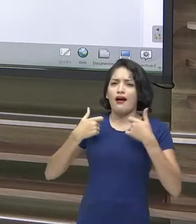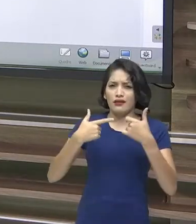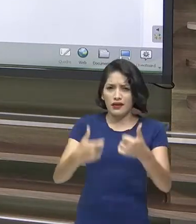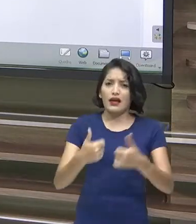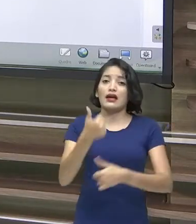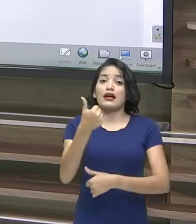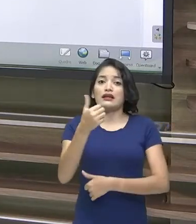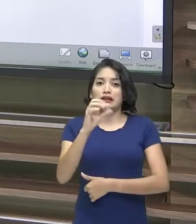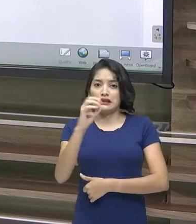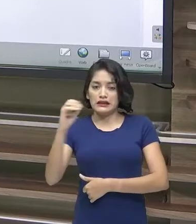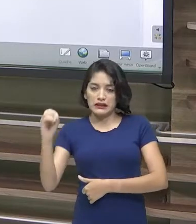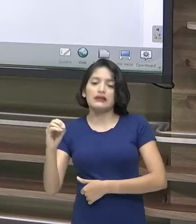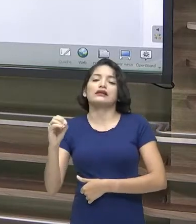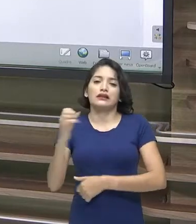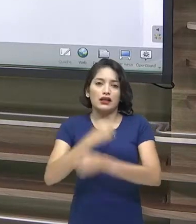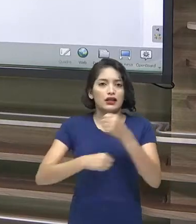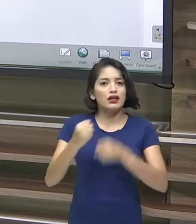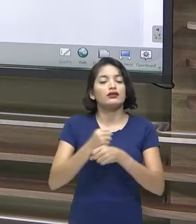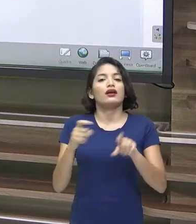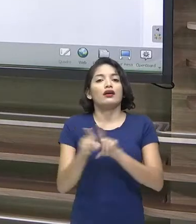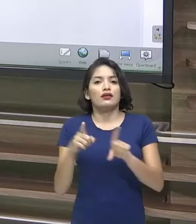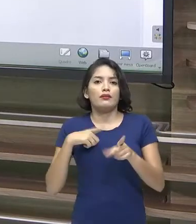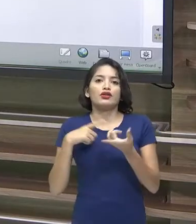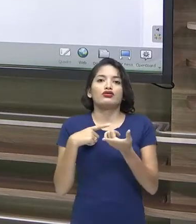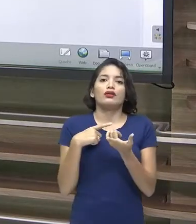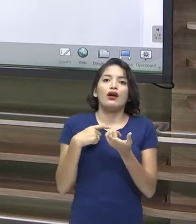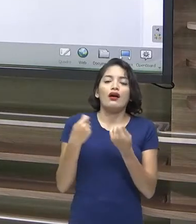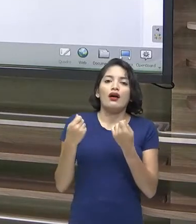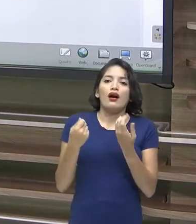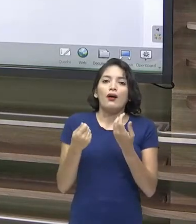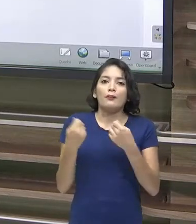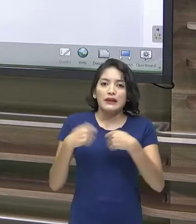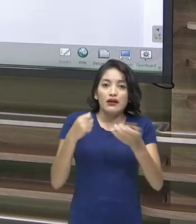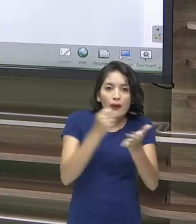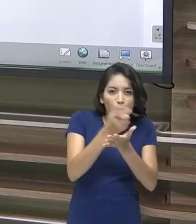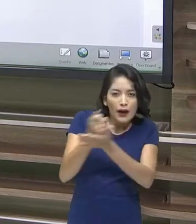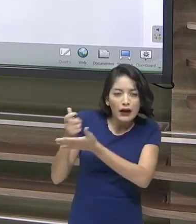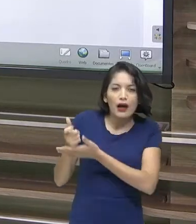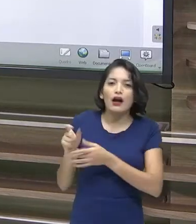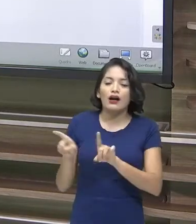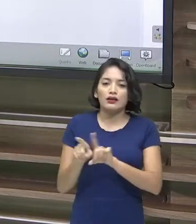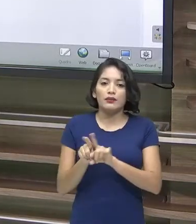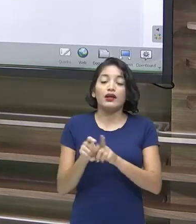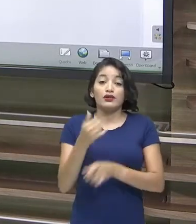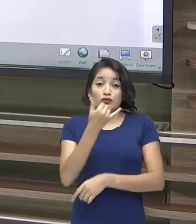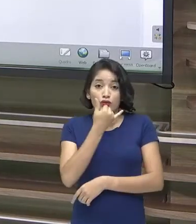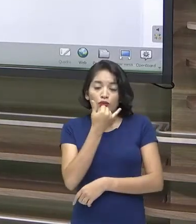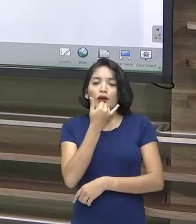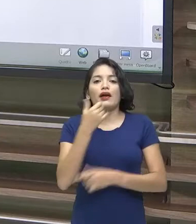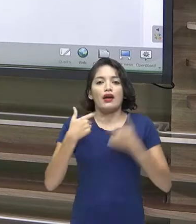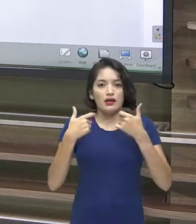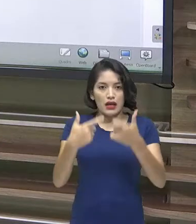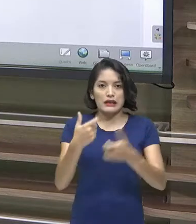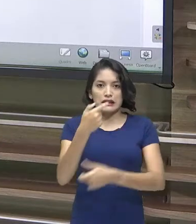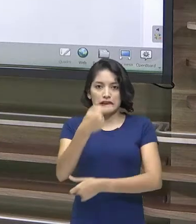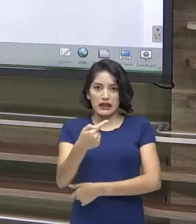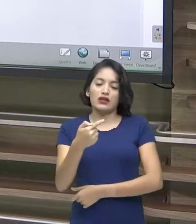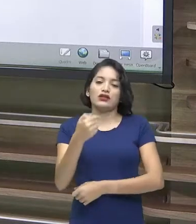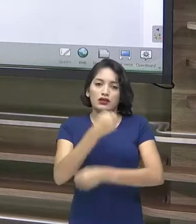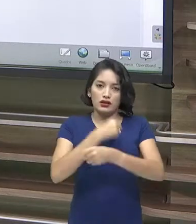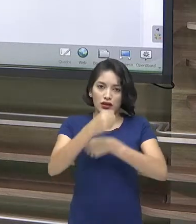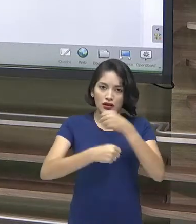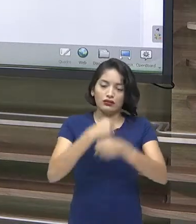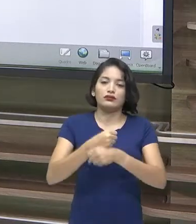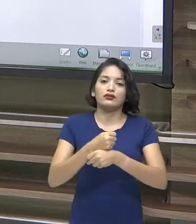umas dívidas pendentes, né? Então, o que vai acontecer? Guerra de 7 anos. Então, tinha ali umas dívidas pendentes